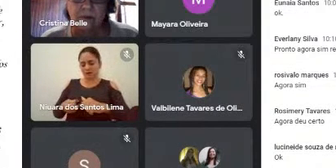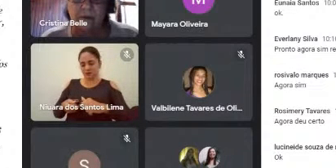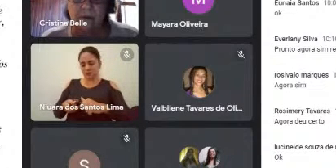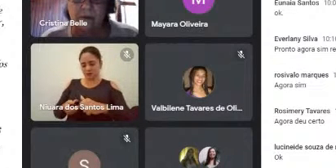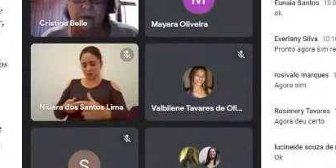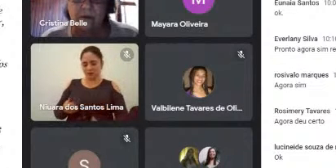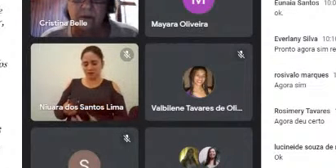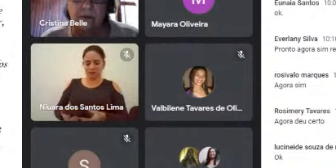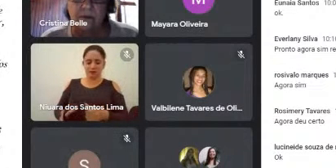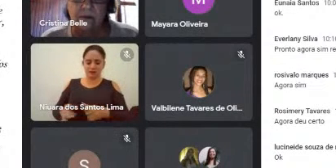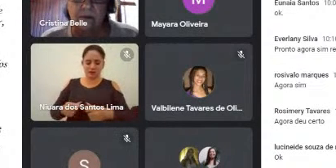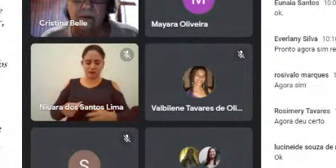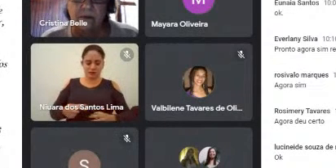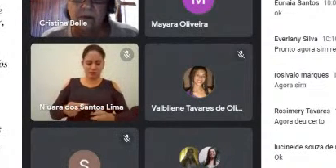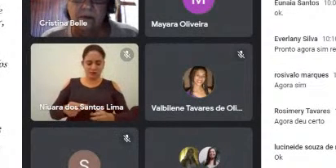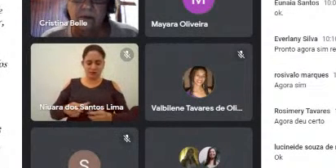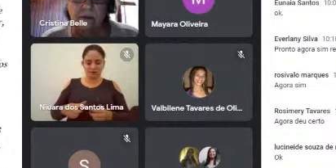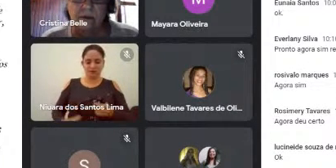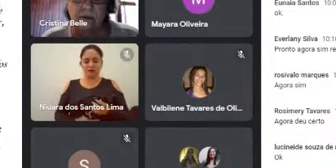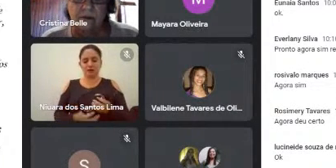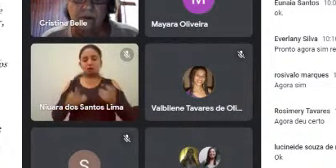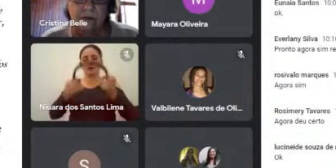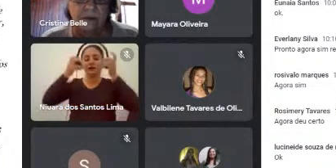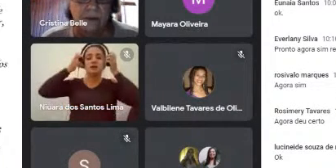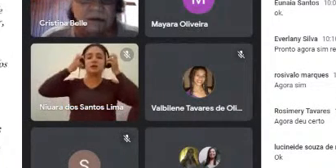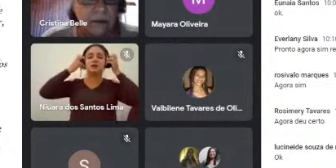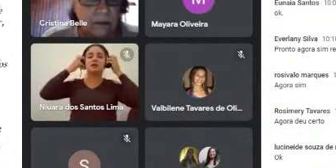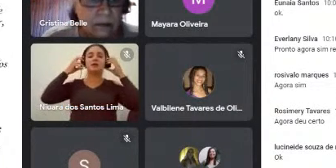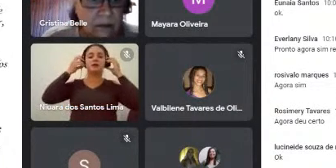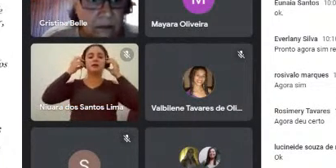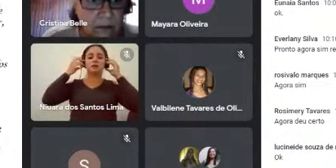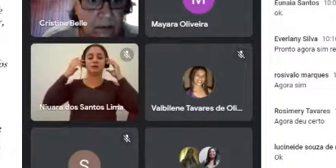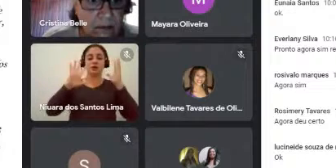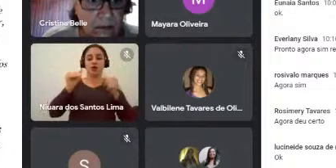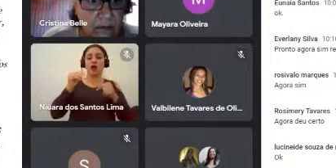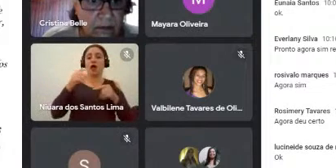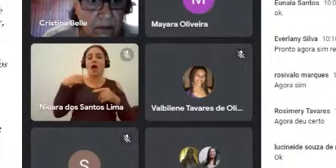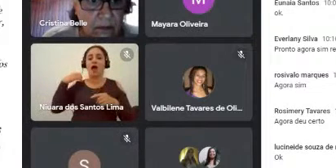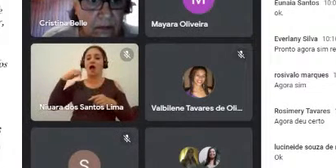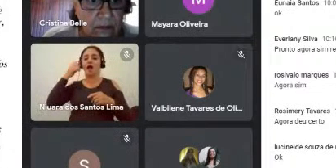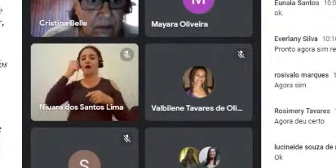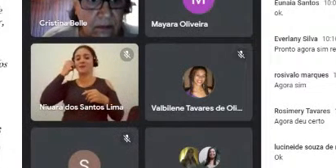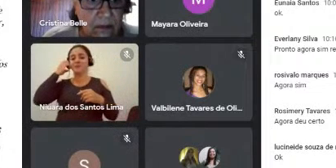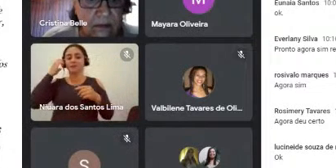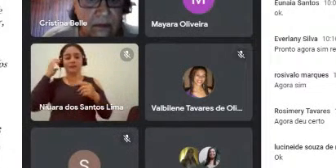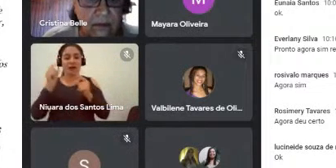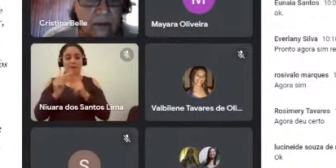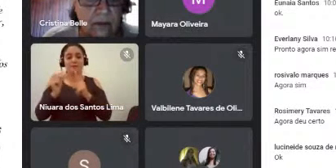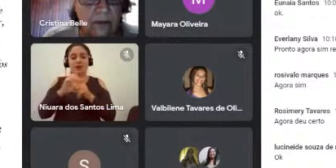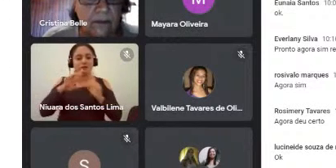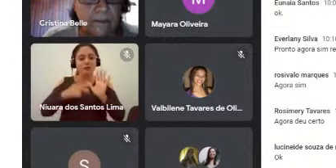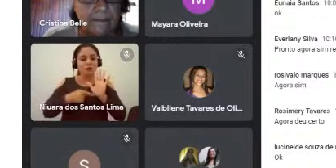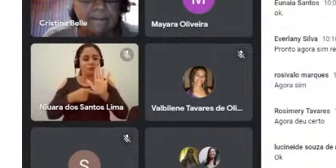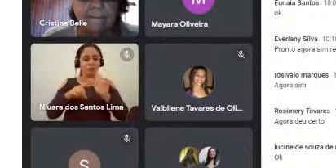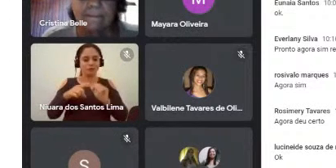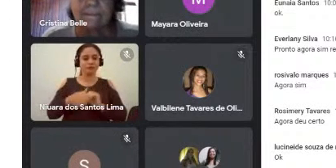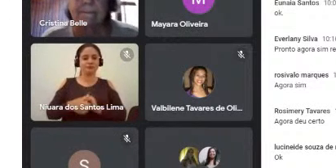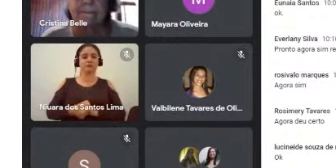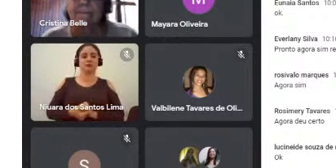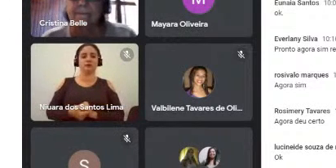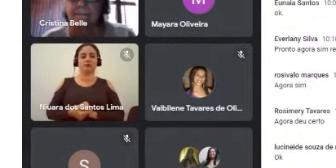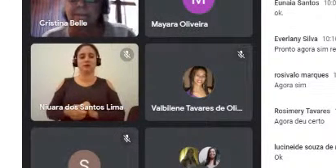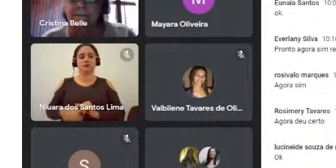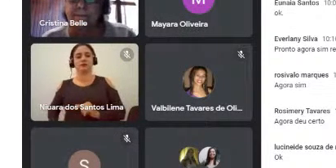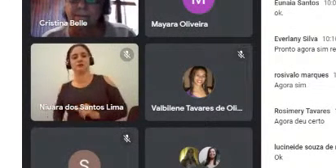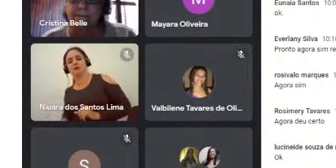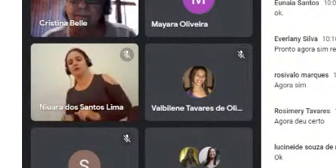alojamento, eram muitas descobertas, todas essas palavras aí que estão em negrito, não é? E tive que